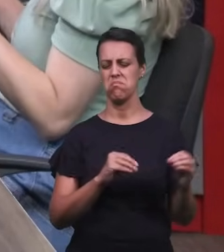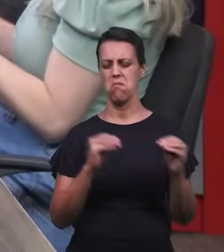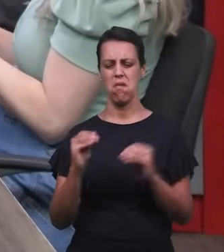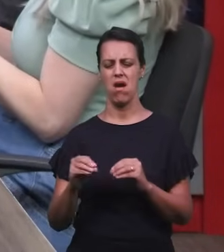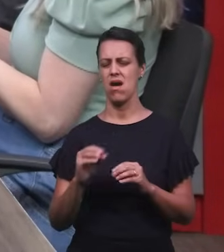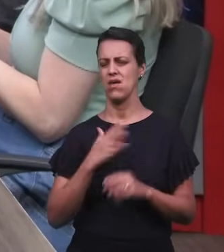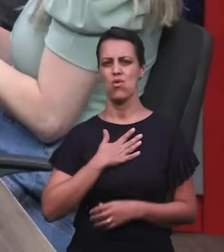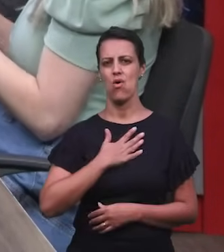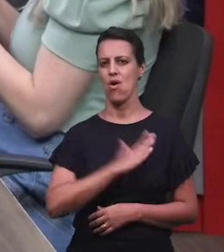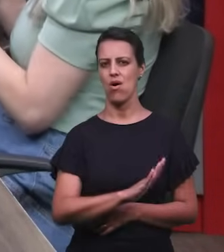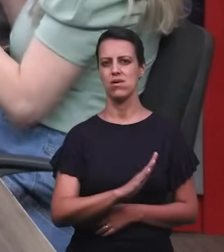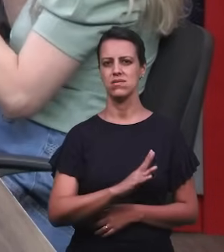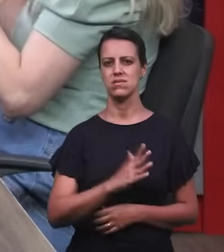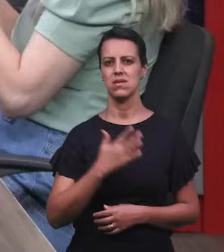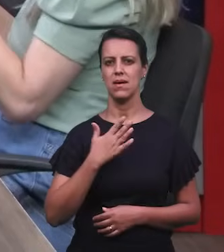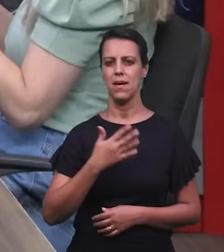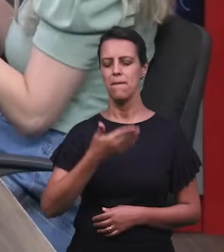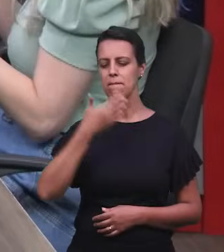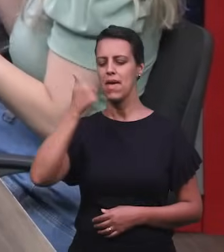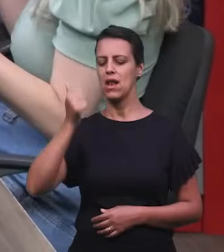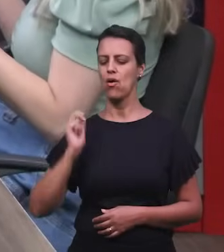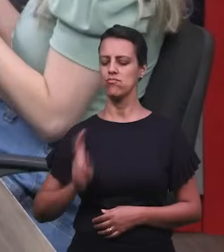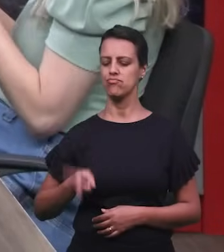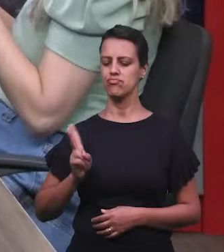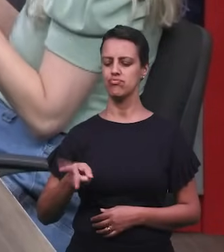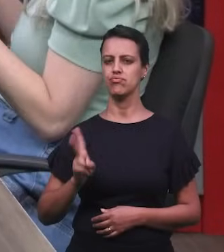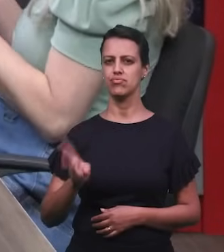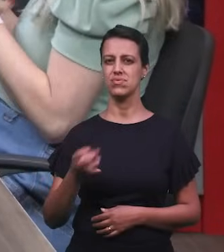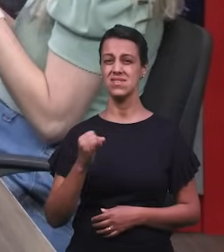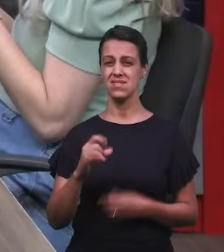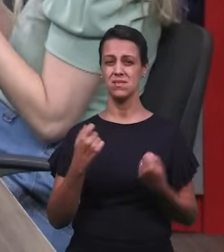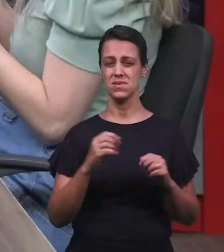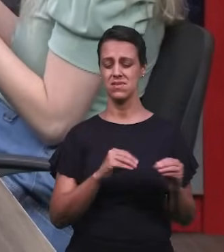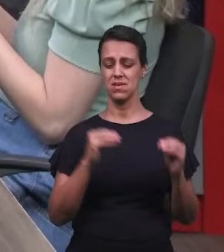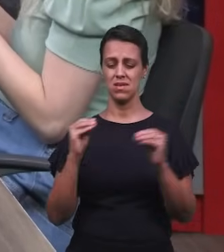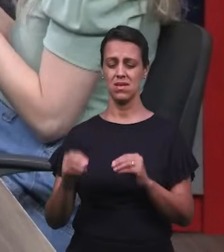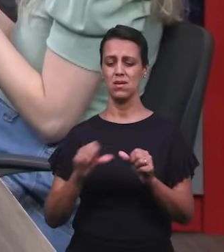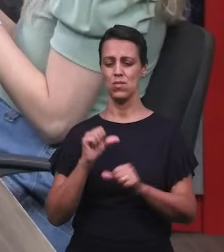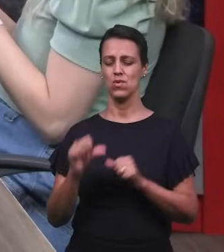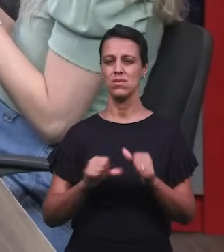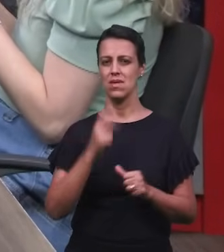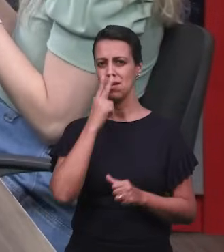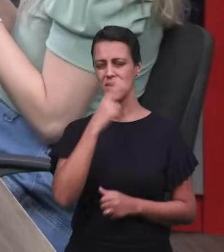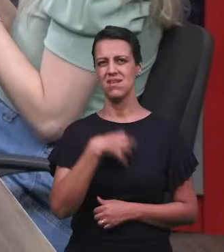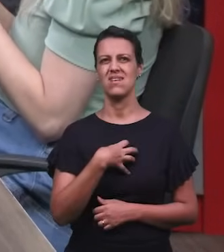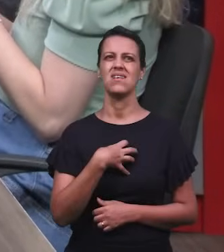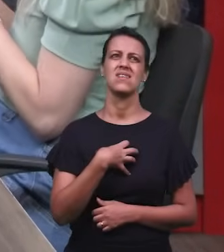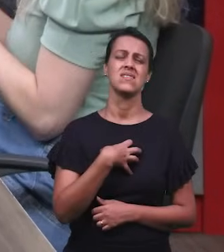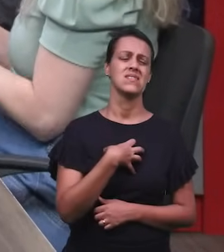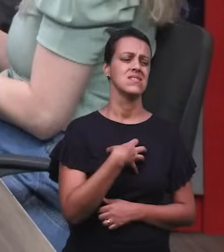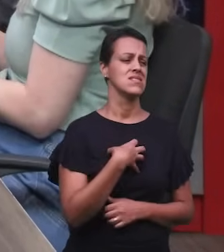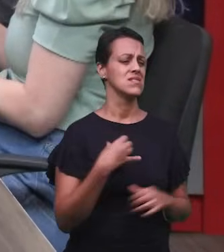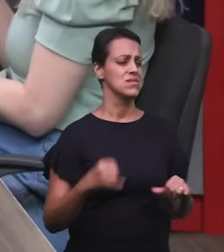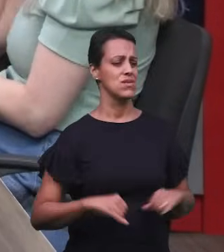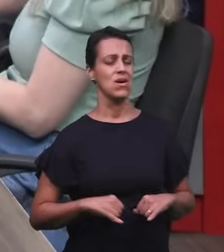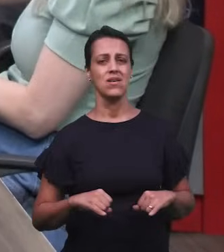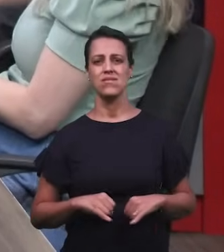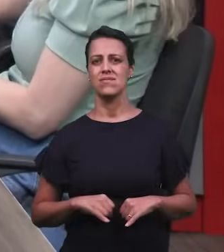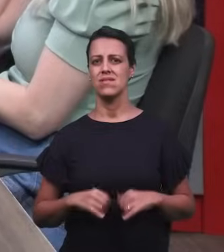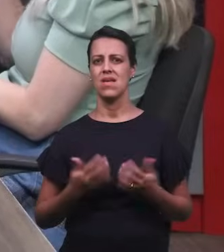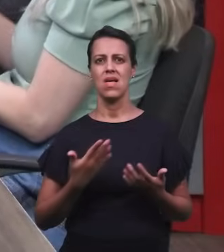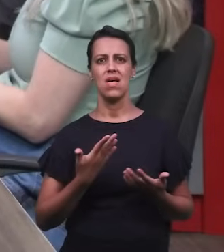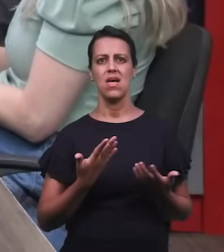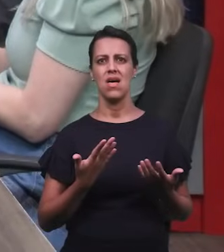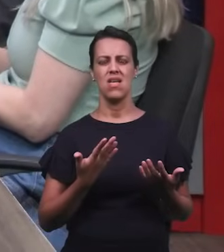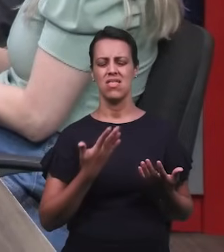coisas permaneçam como estão. Quando tem que fazer alguma mudança, gera um desgaste, um sofrimento maior. Não gostam muito de surpresas,